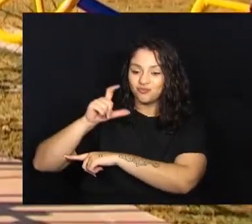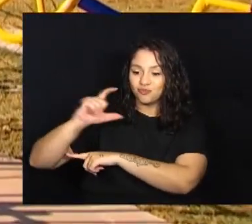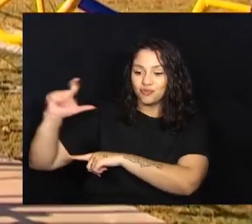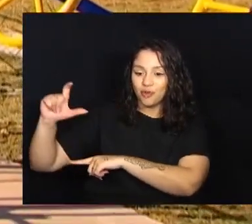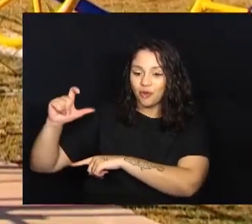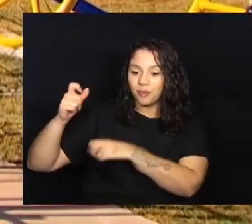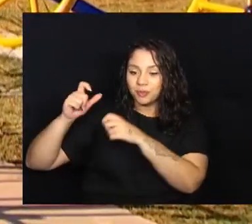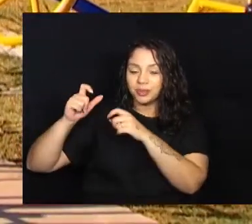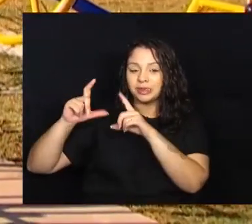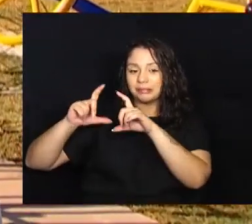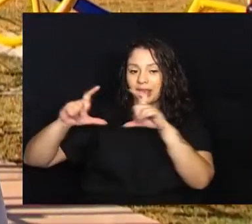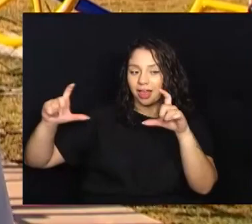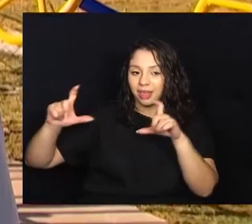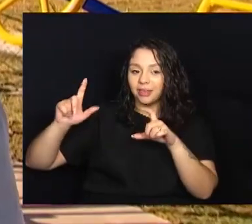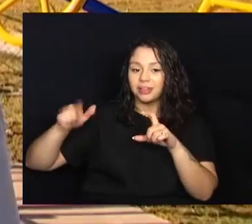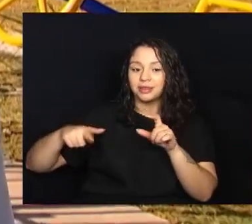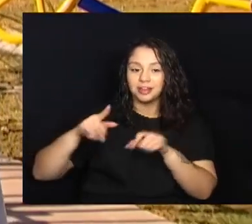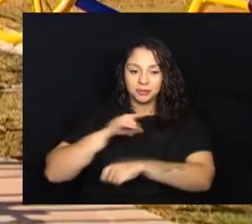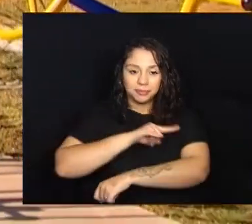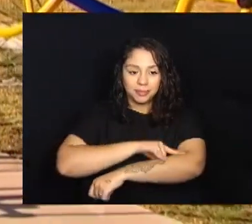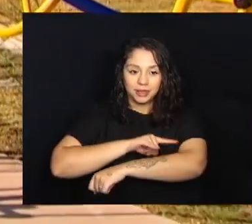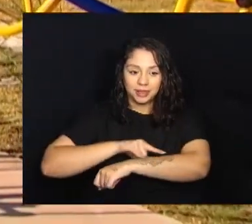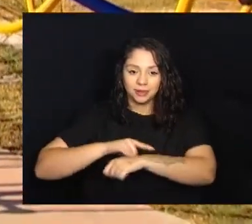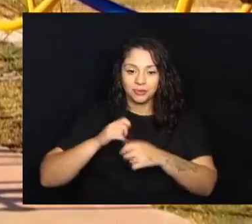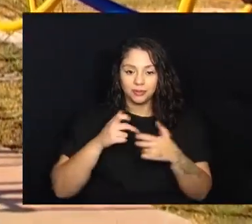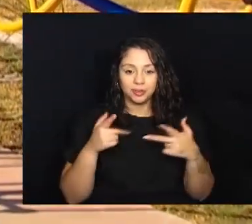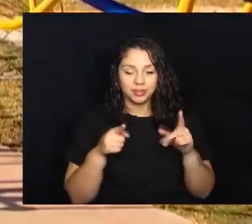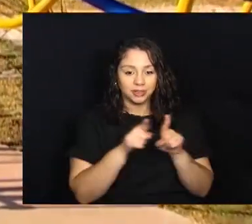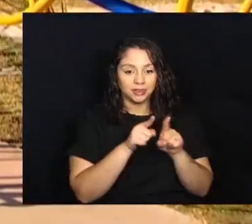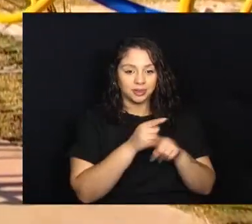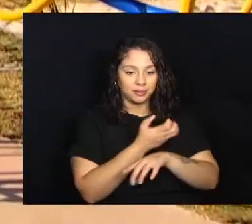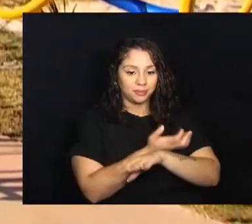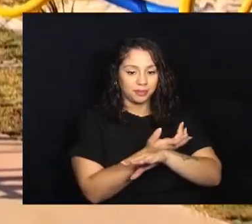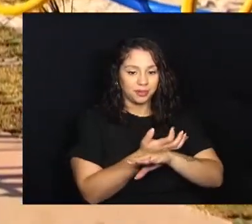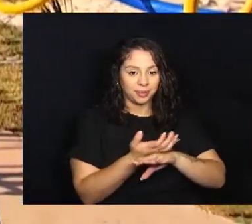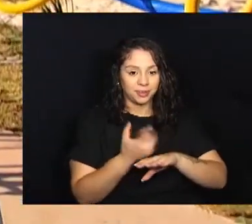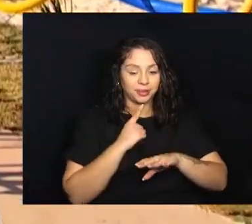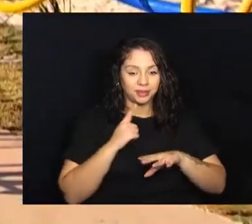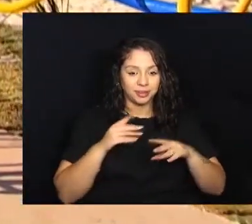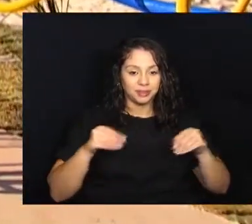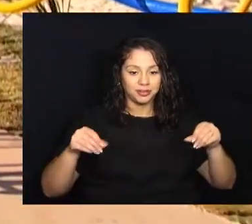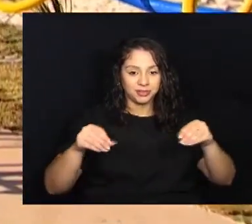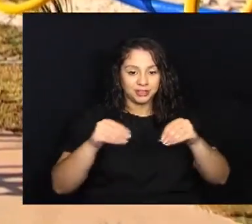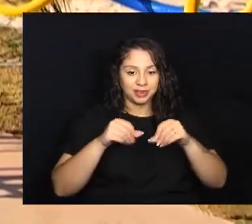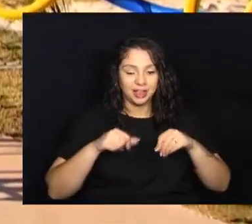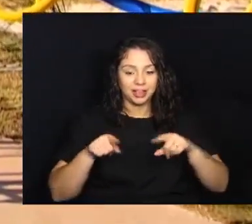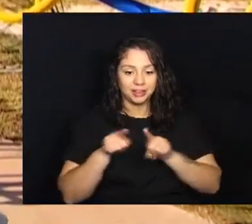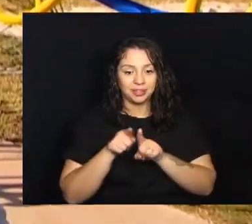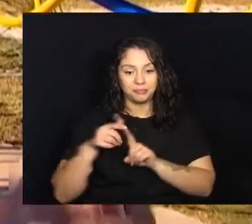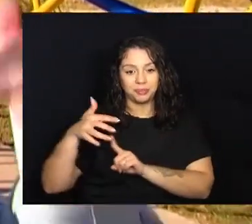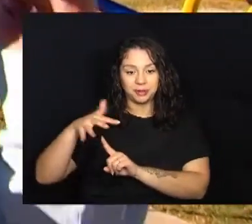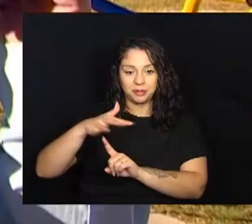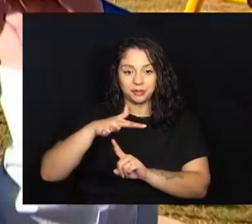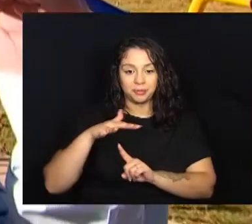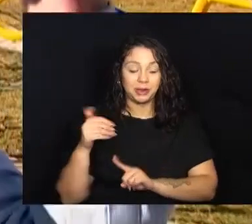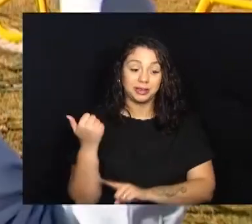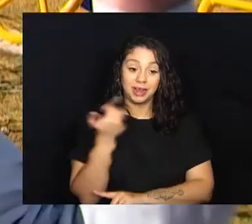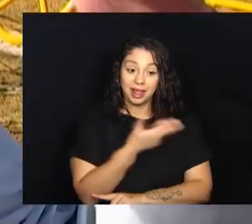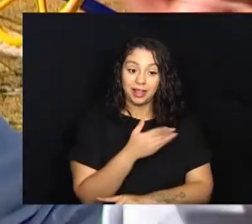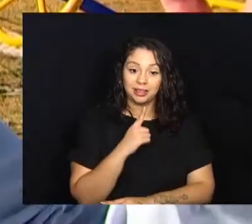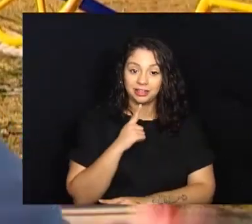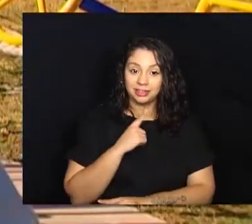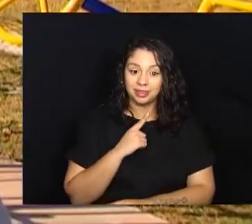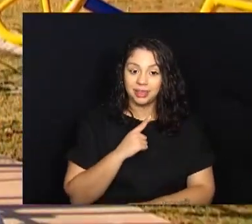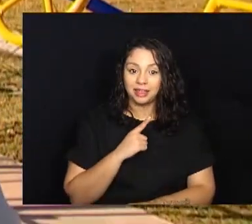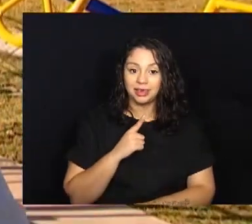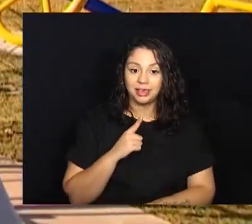tem banheiro, tudo. Ali onde você tem os vestiários do campo, o campo, lá tem um campo de terra, que é um society, mais uma pracinha lá no canto. Vai ter um bar aqui